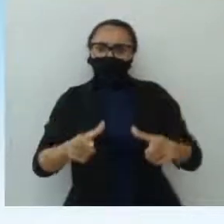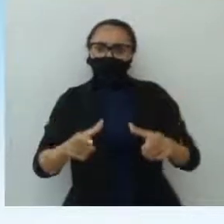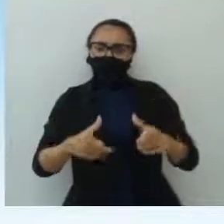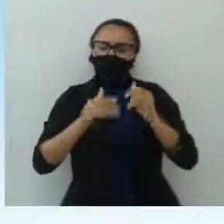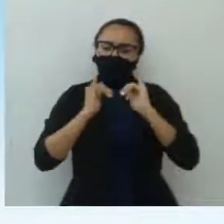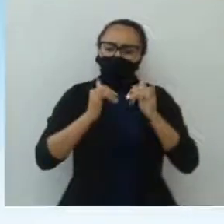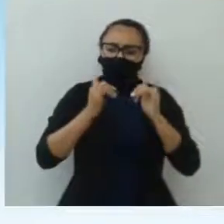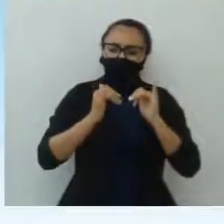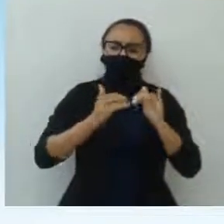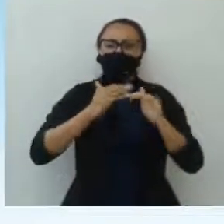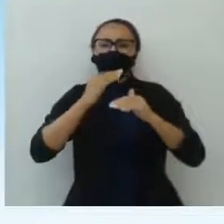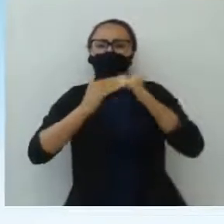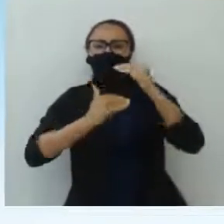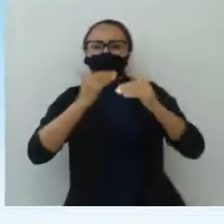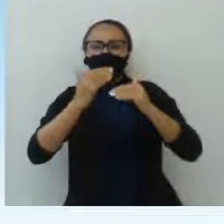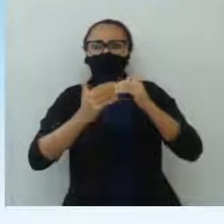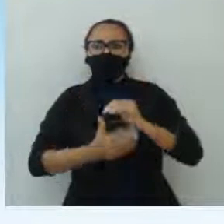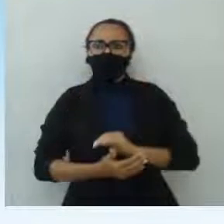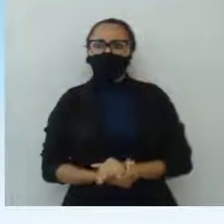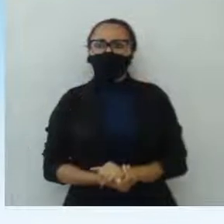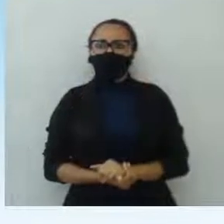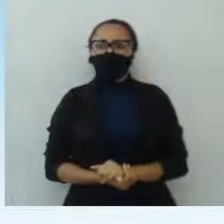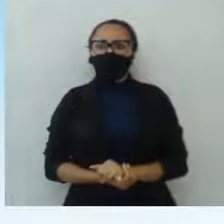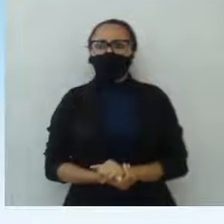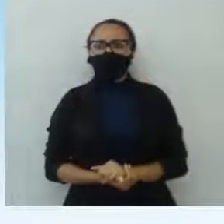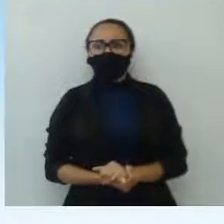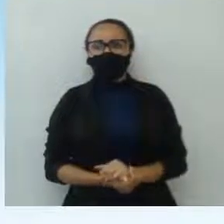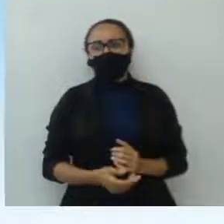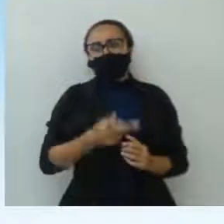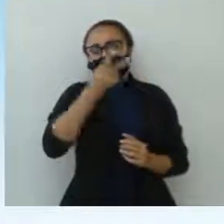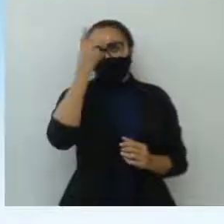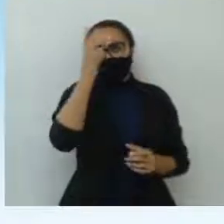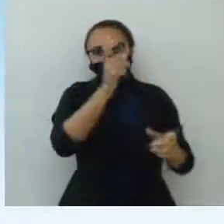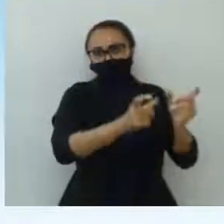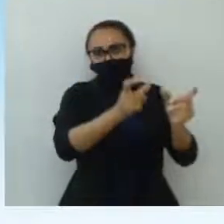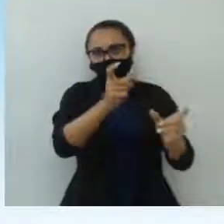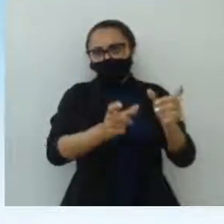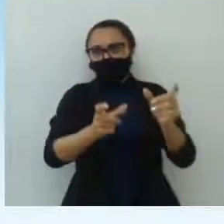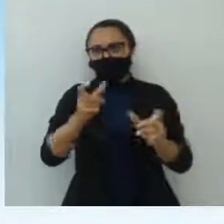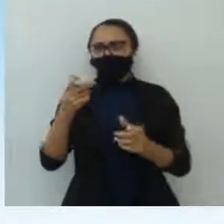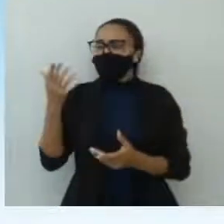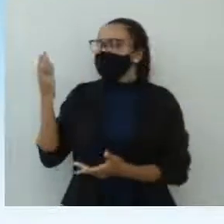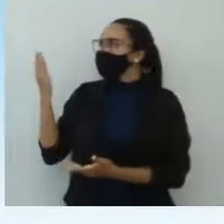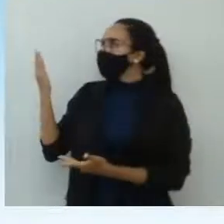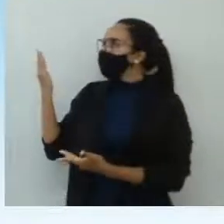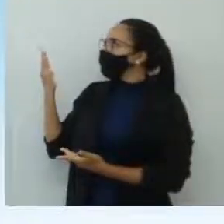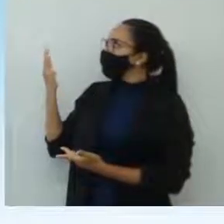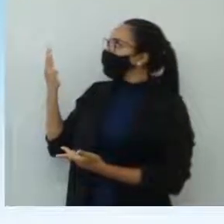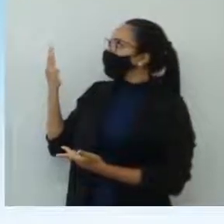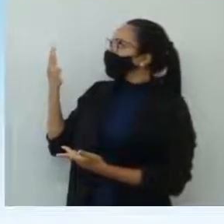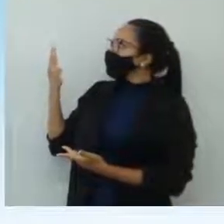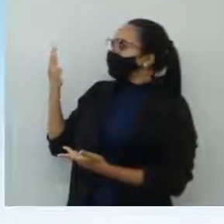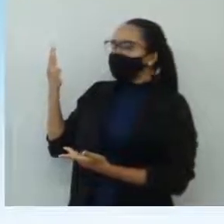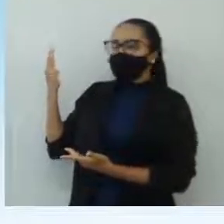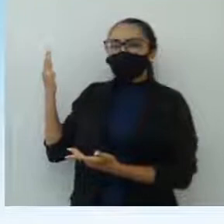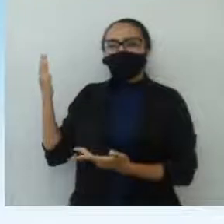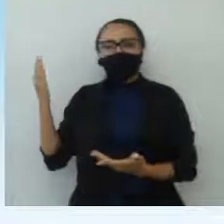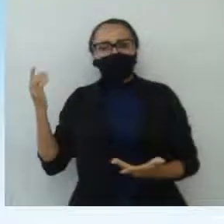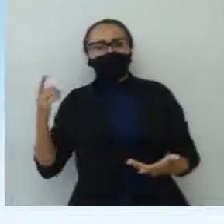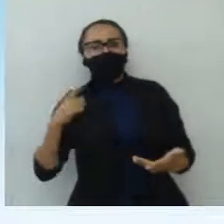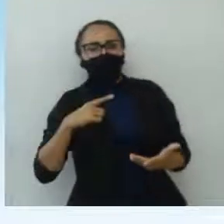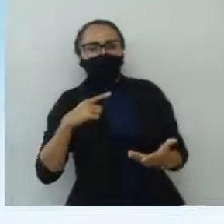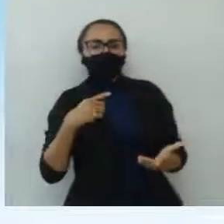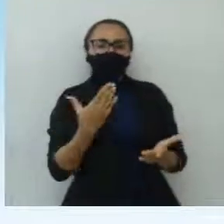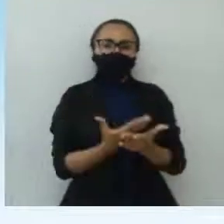sendo construída, tá? E aí as personagens, que é o que o que se destaca mais pra gente quando a gente vai estudar